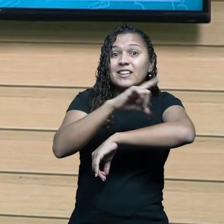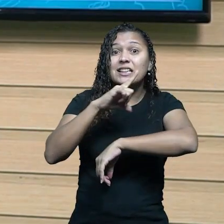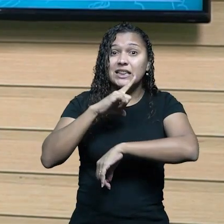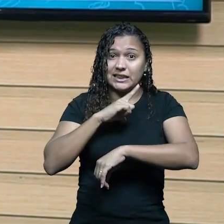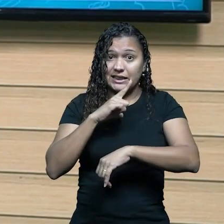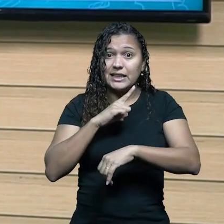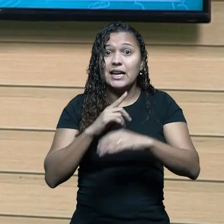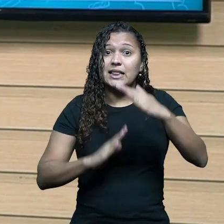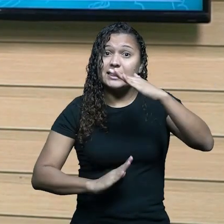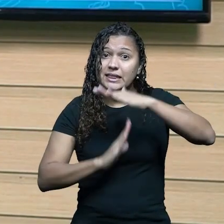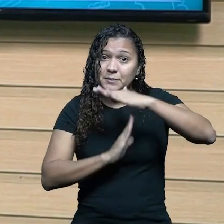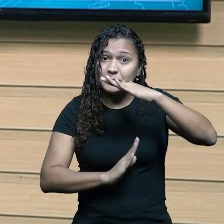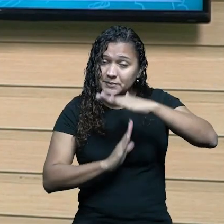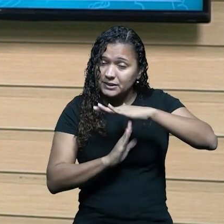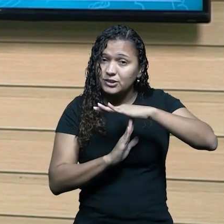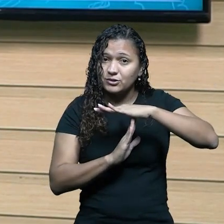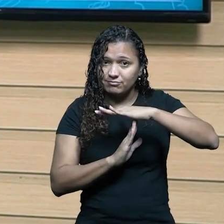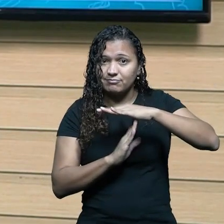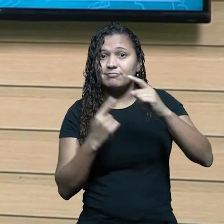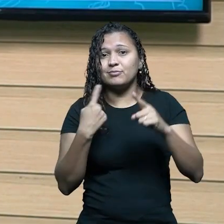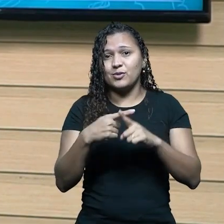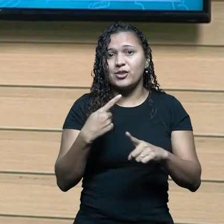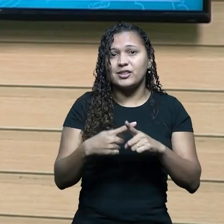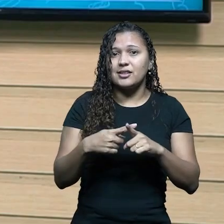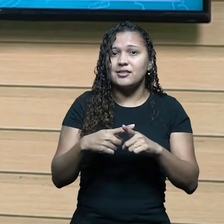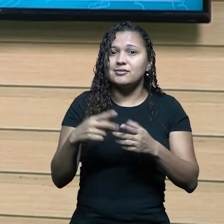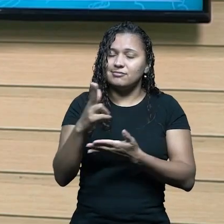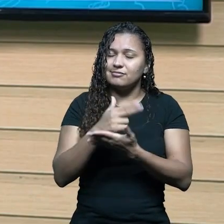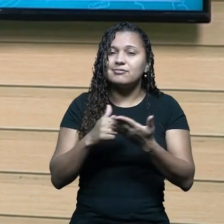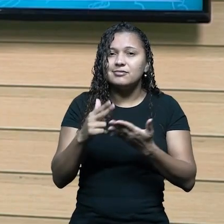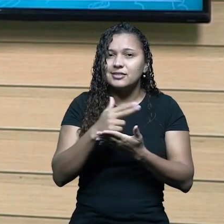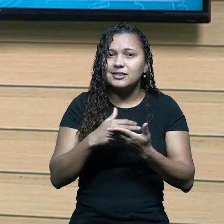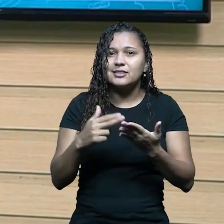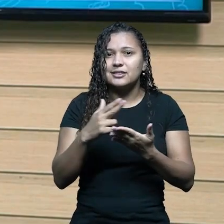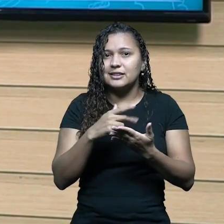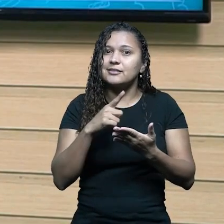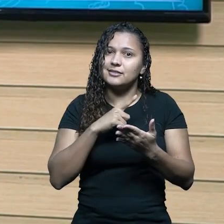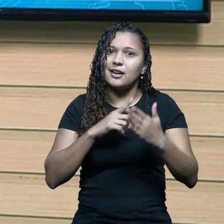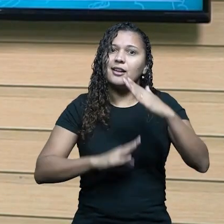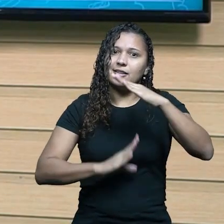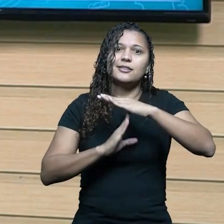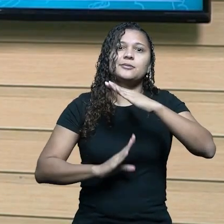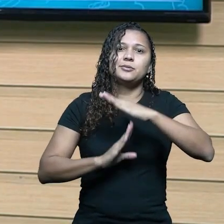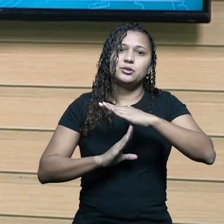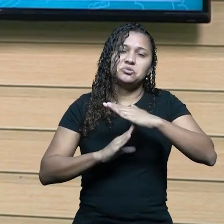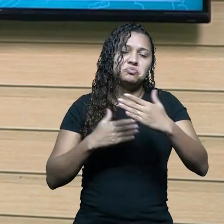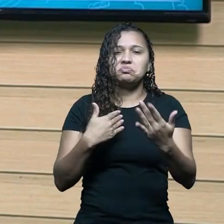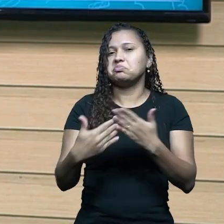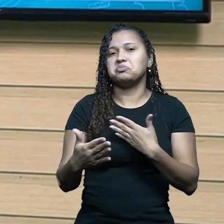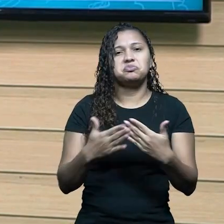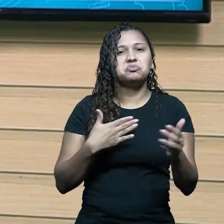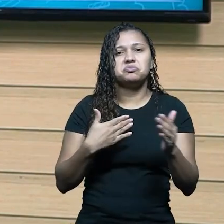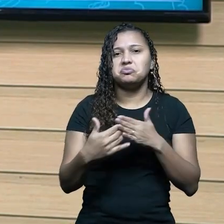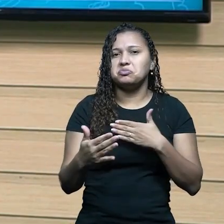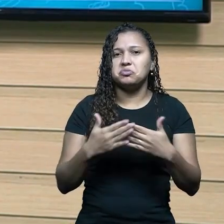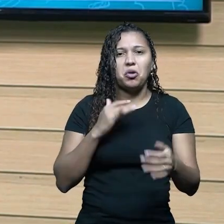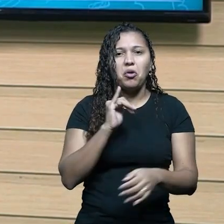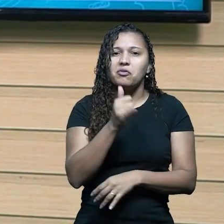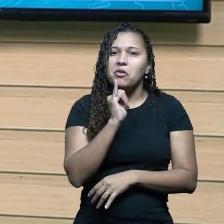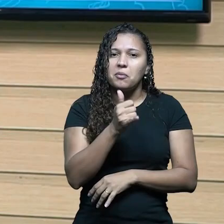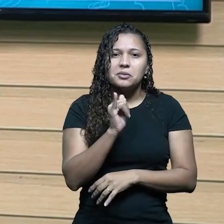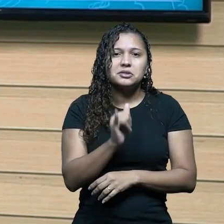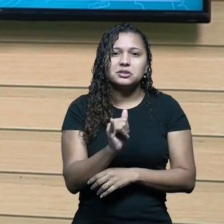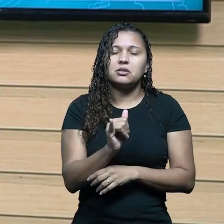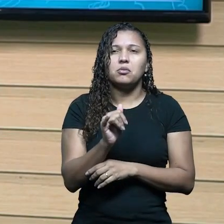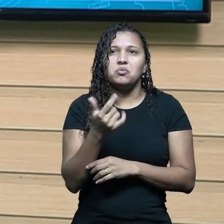e um limite para aquele ponto, até porque o nosso desenho será limitado, terá um limite, independentemente das